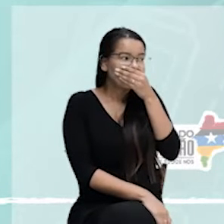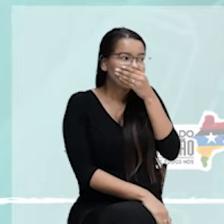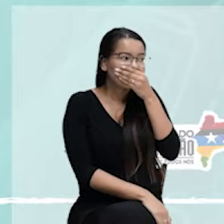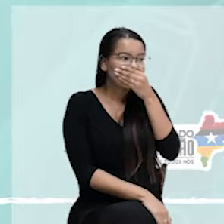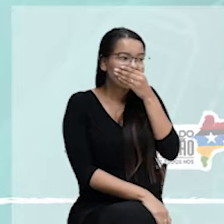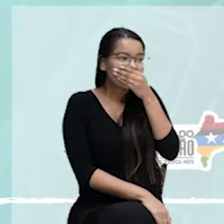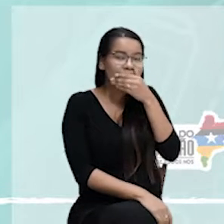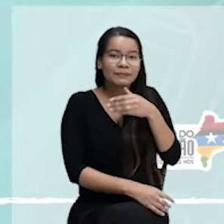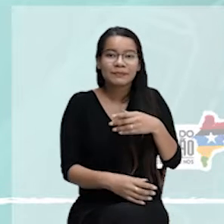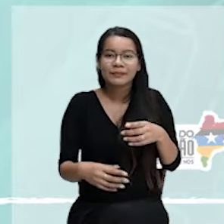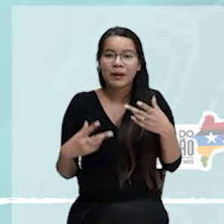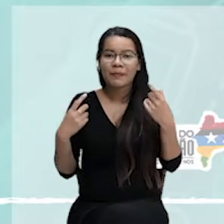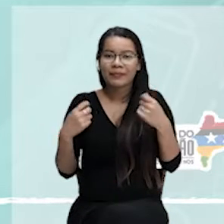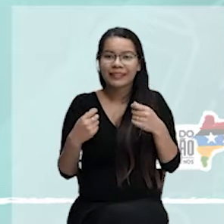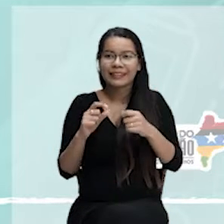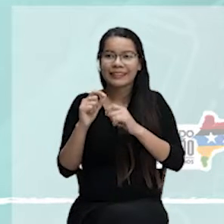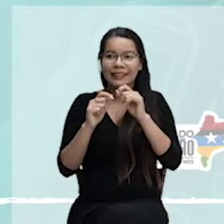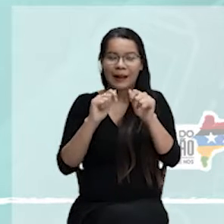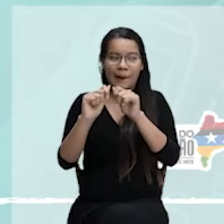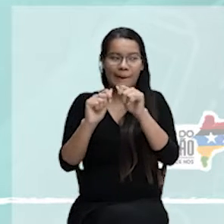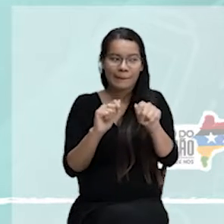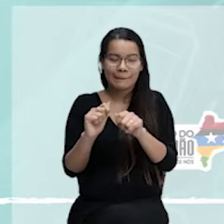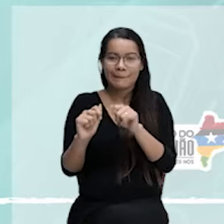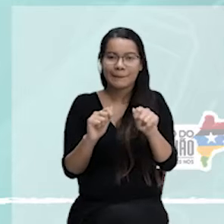que a atuação